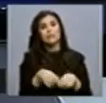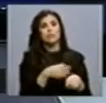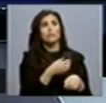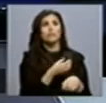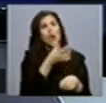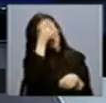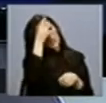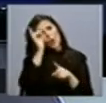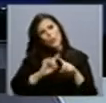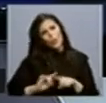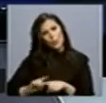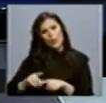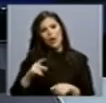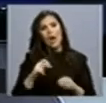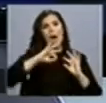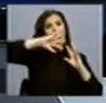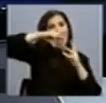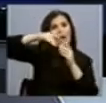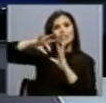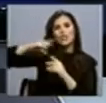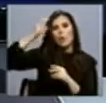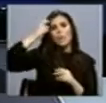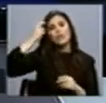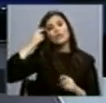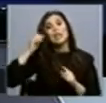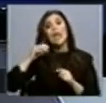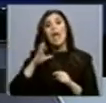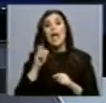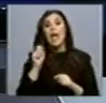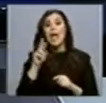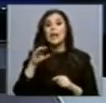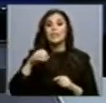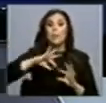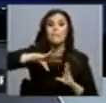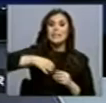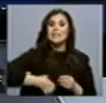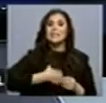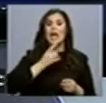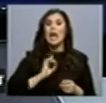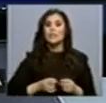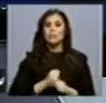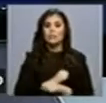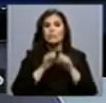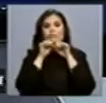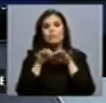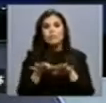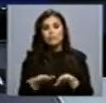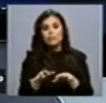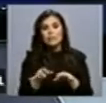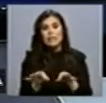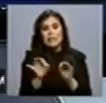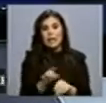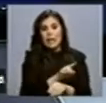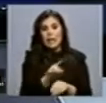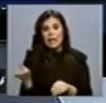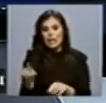própria astrobiologia daquele exoplaneta. O que é que isto quer dizer? Quer dizer que uma explosão desta magnitude arrasaria por